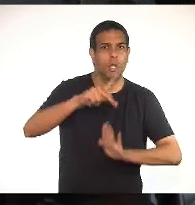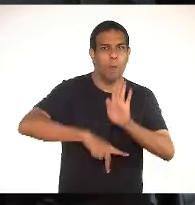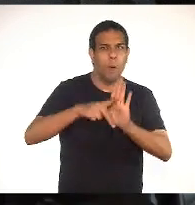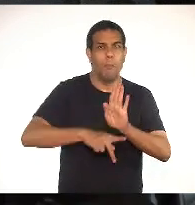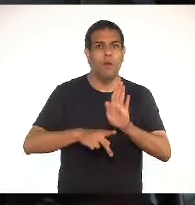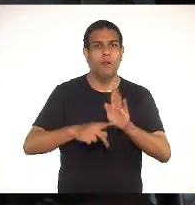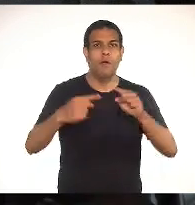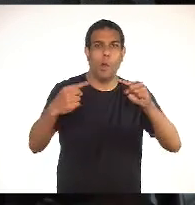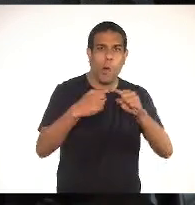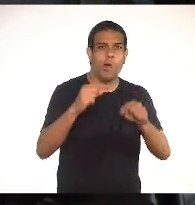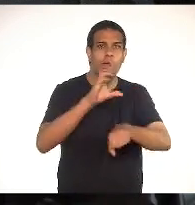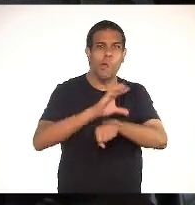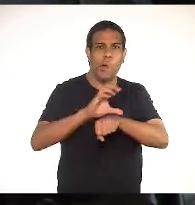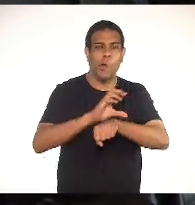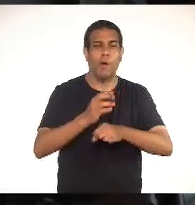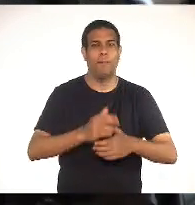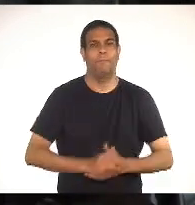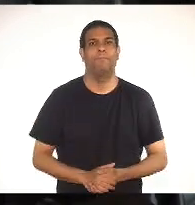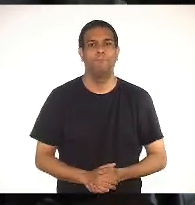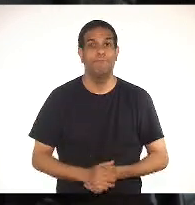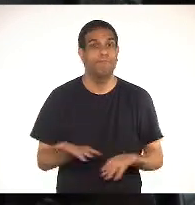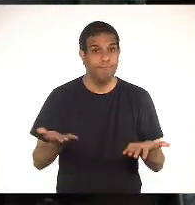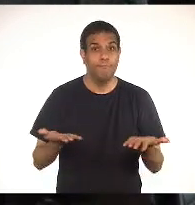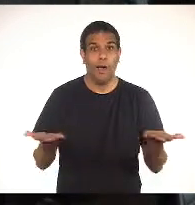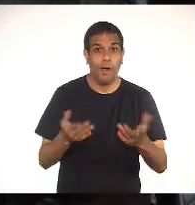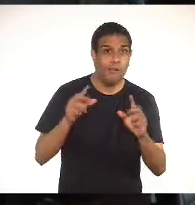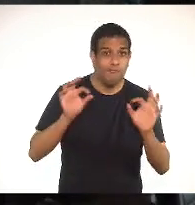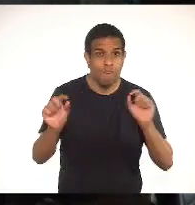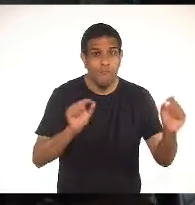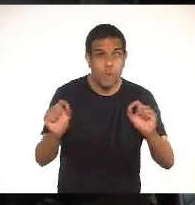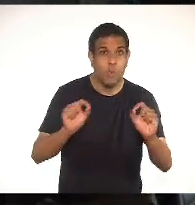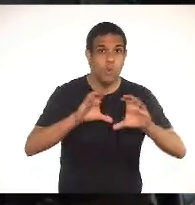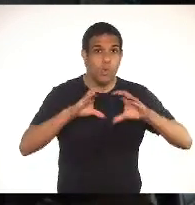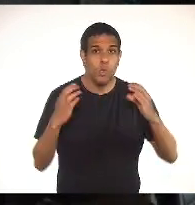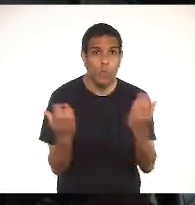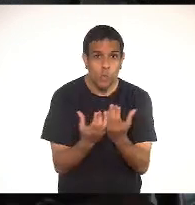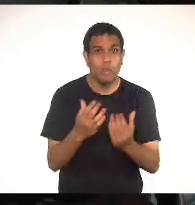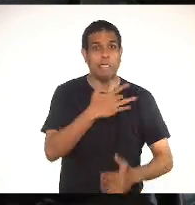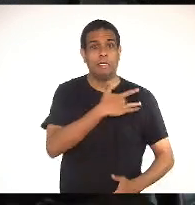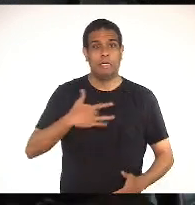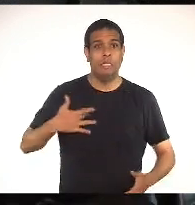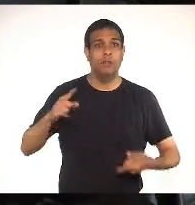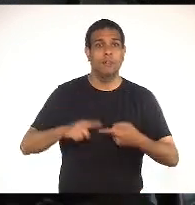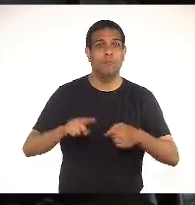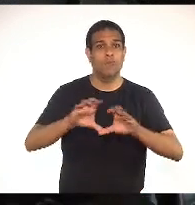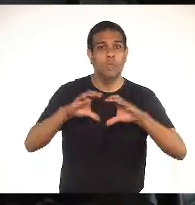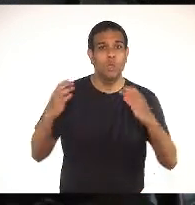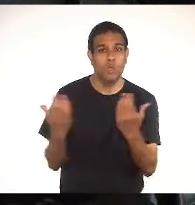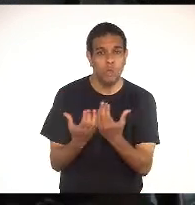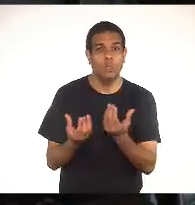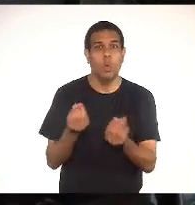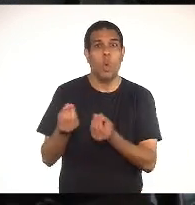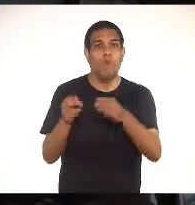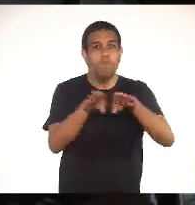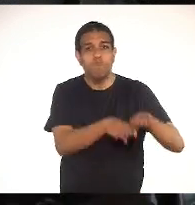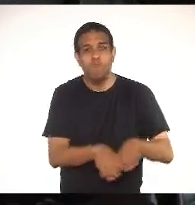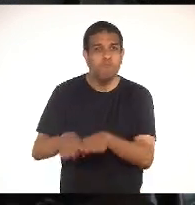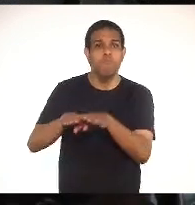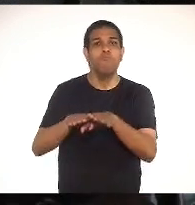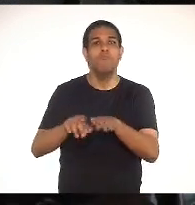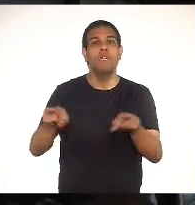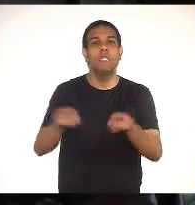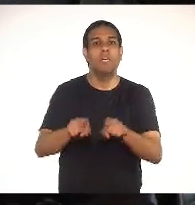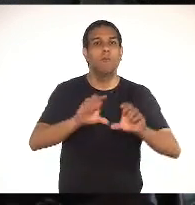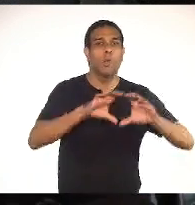condicionalidade. Relator, deputado Rodrigo Bacelar. Pendente de pareceres das comissões de Saúde, de Assuntos Municipais, Desenvolvimento Regional e de